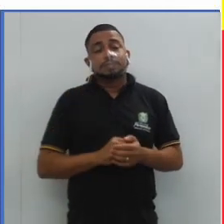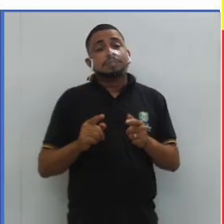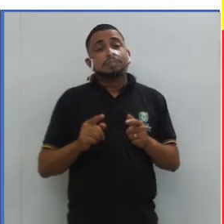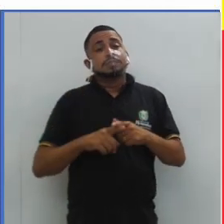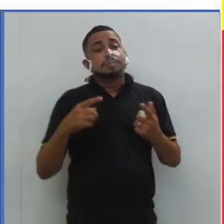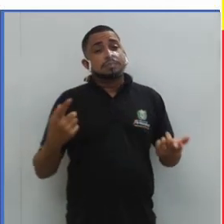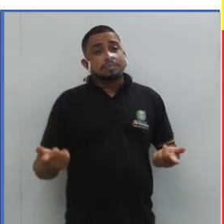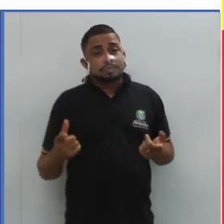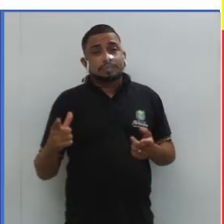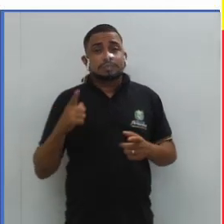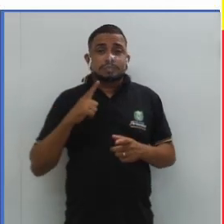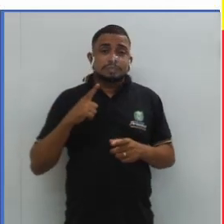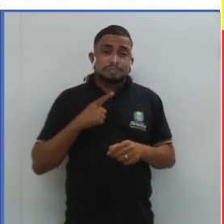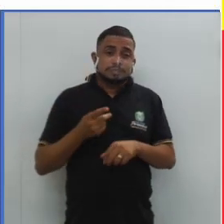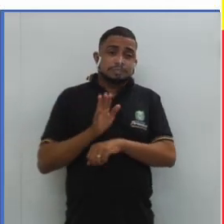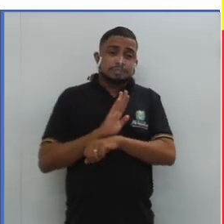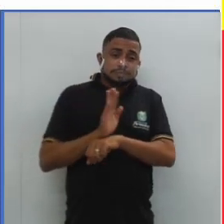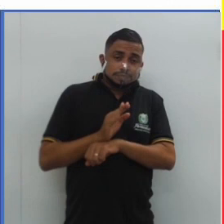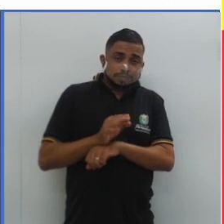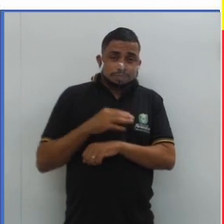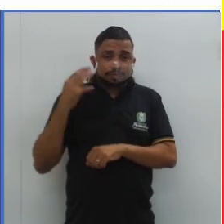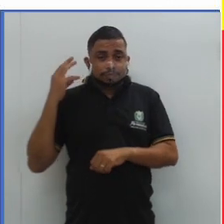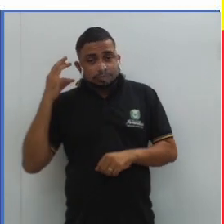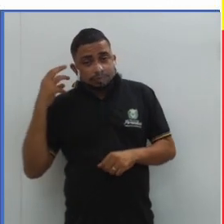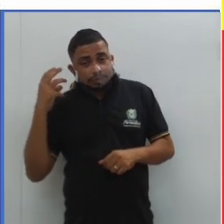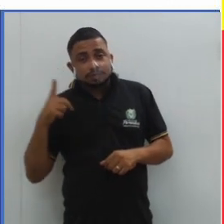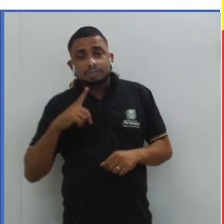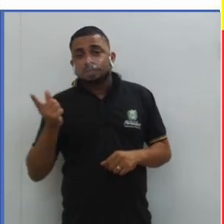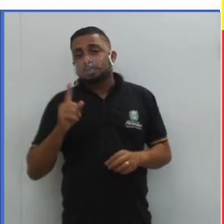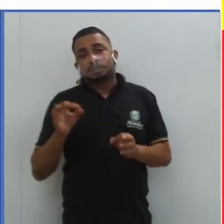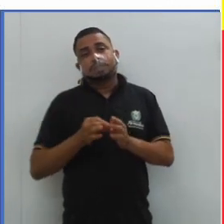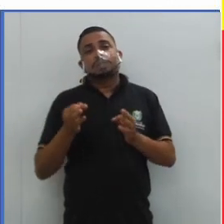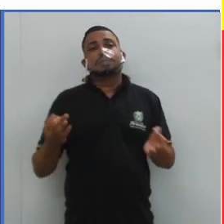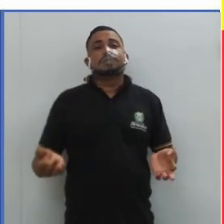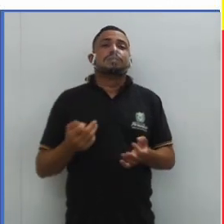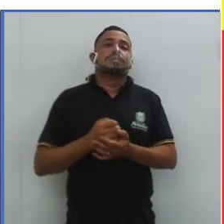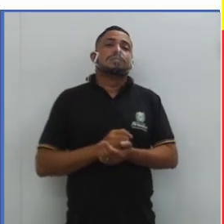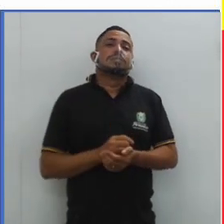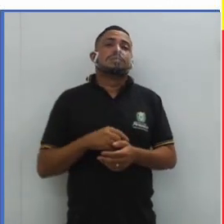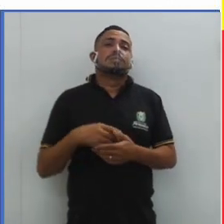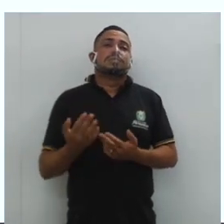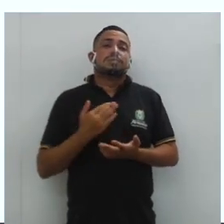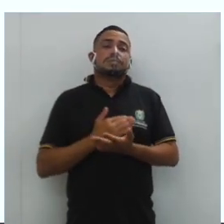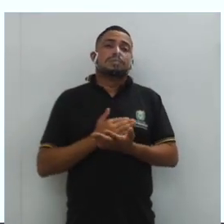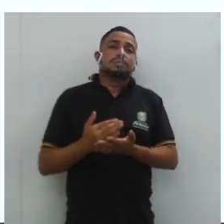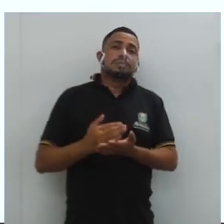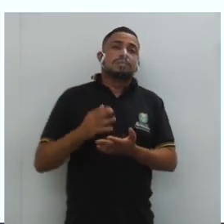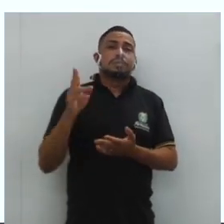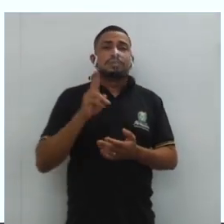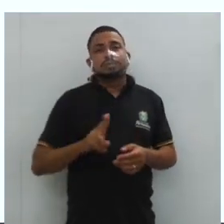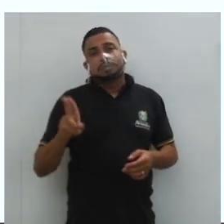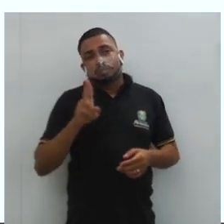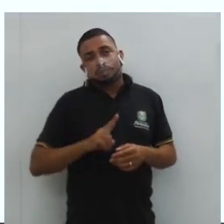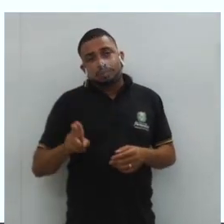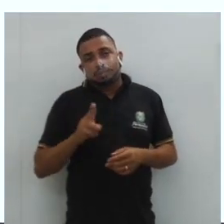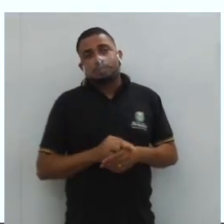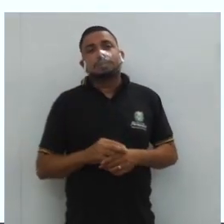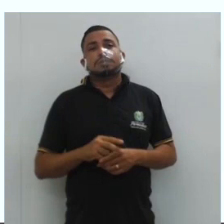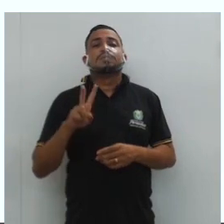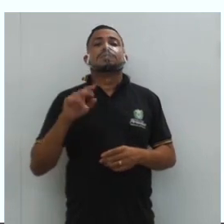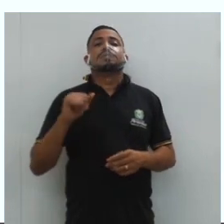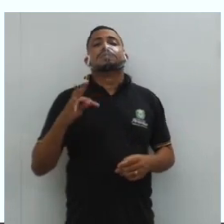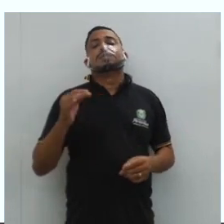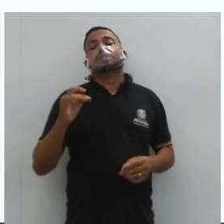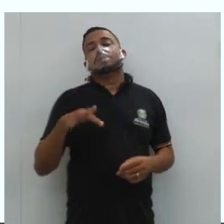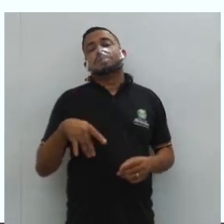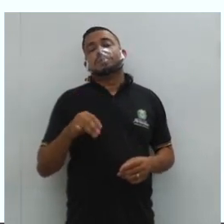mesmo tempo, né? Mas sincronizar o filme e o som não era algo tão simples assim. Então, eles começaram a utilizar um aparelho